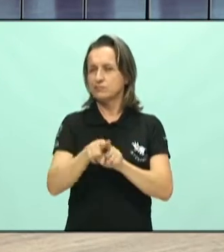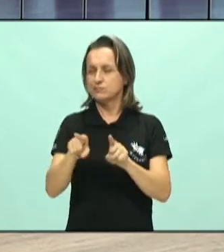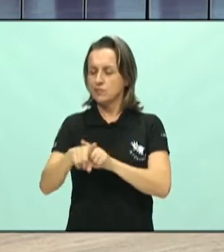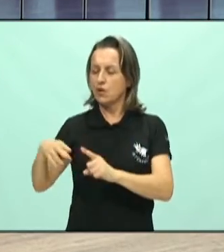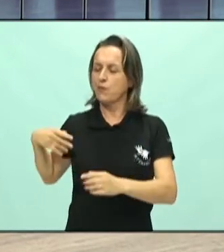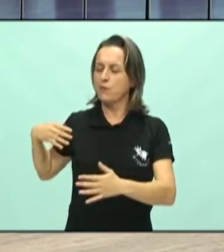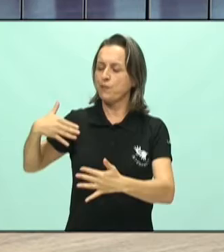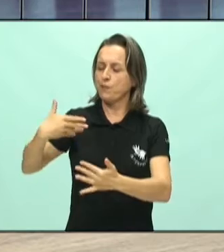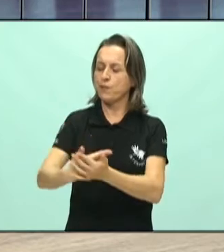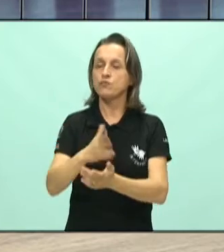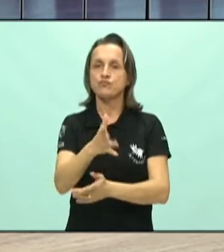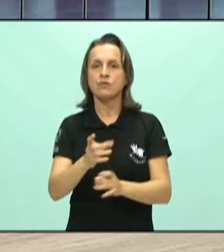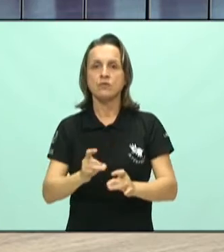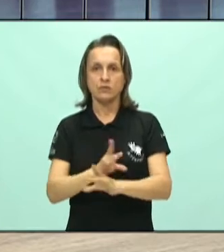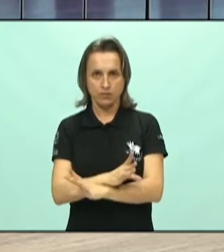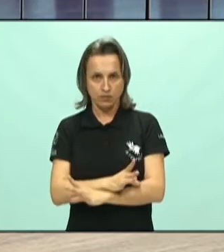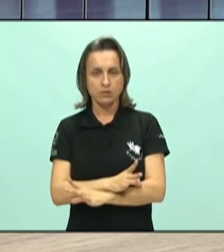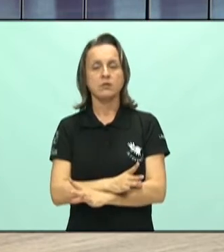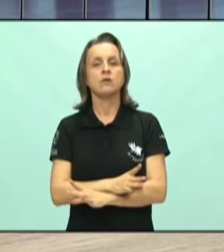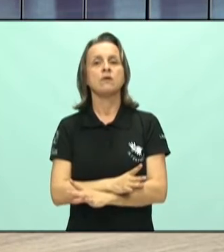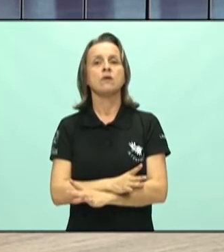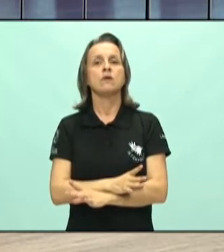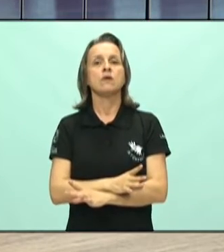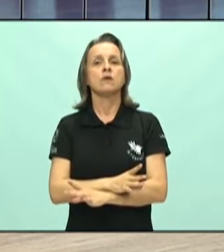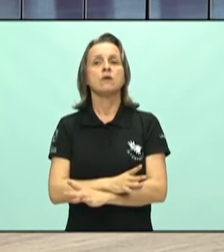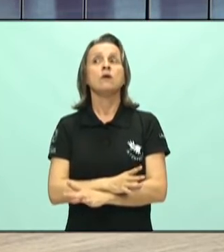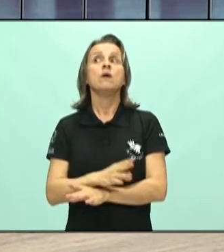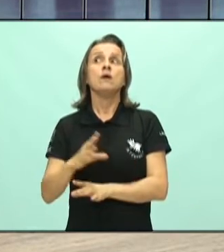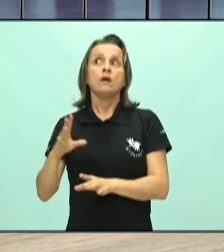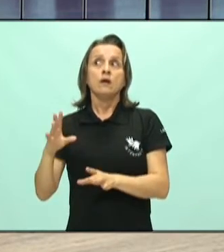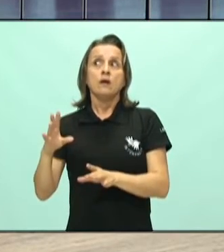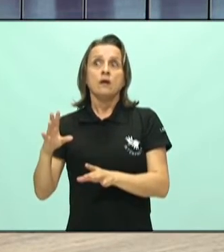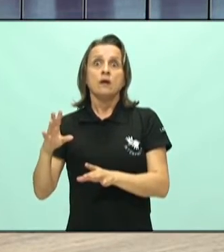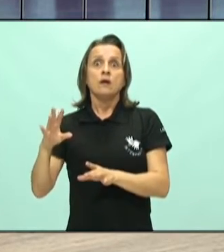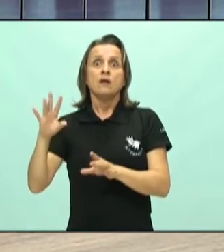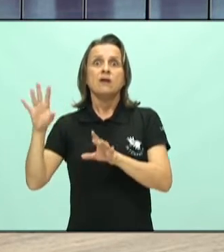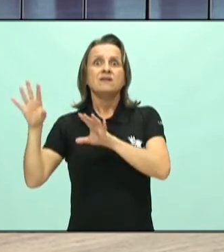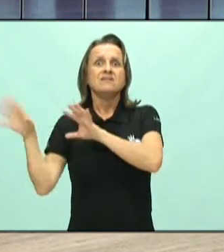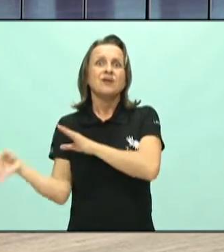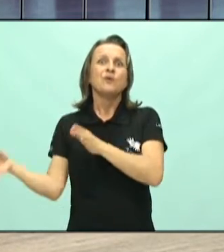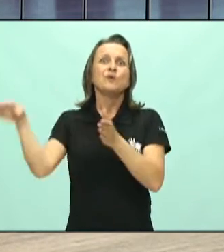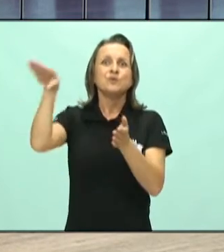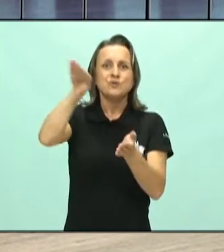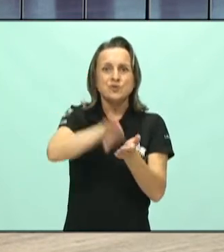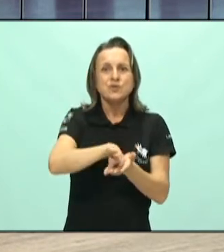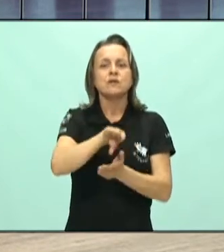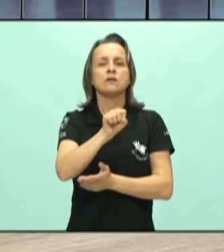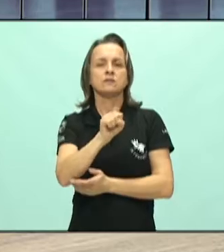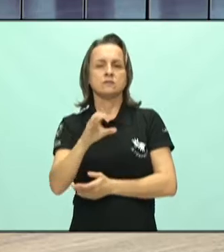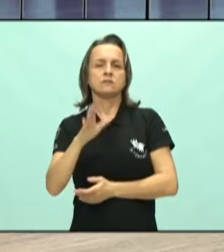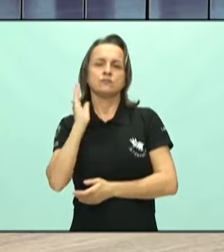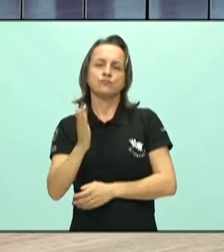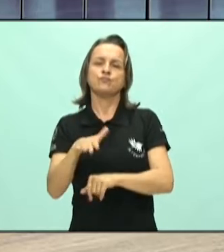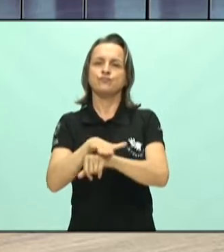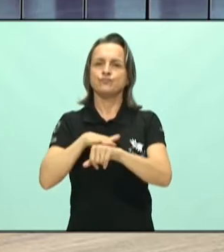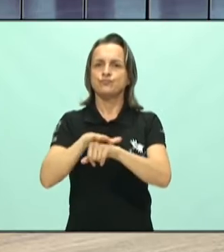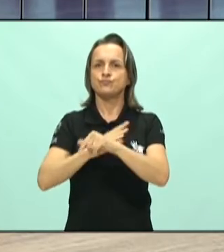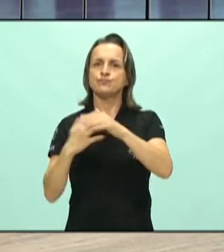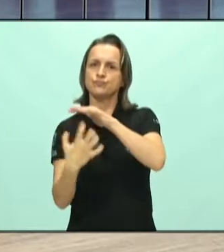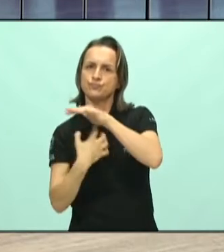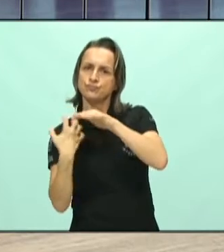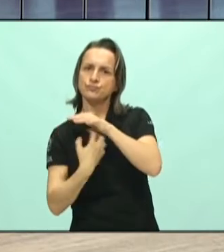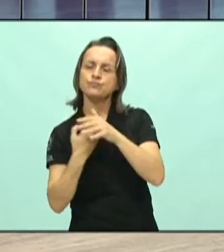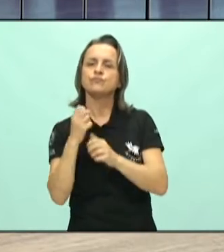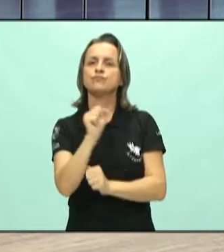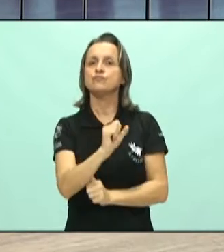já finalizado, eles estão vindo, desde então, em Santa Catarina, já conversando com os empresários catarinenses para